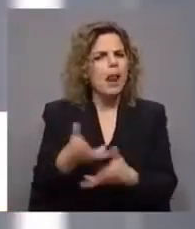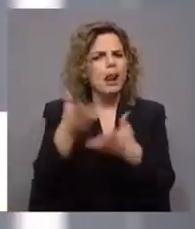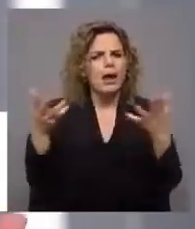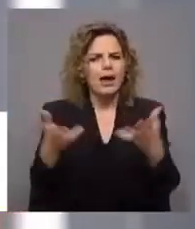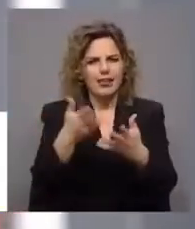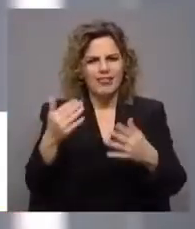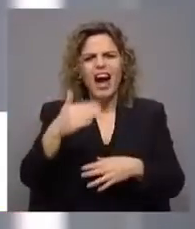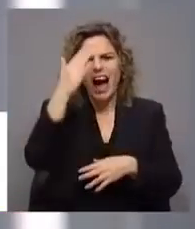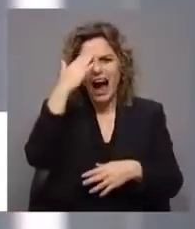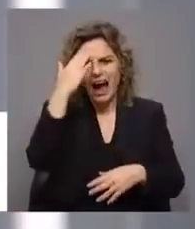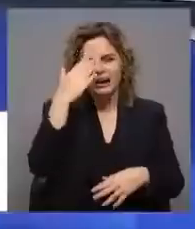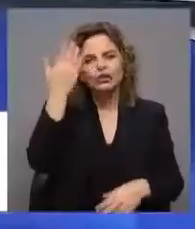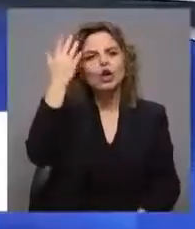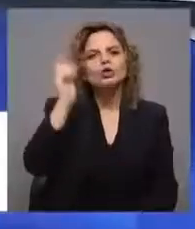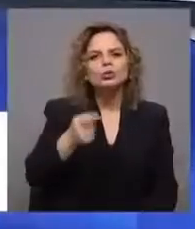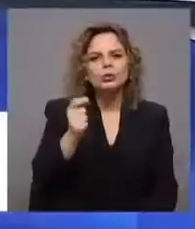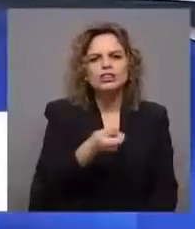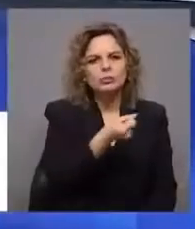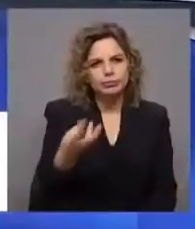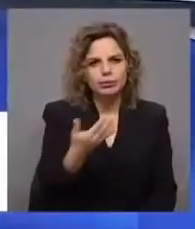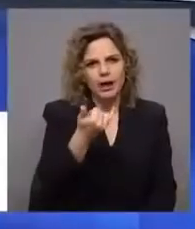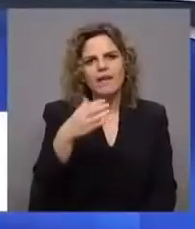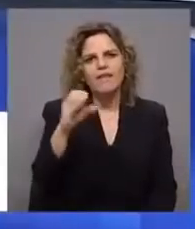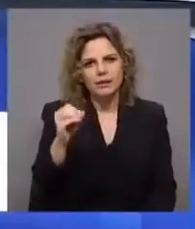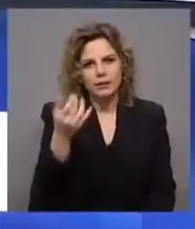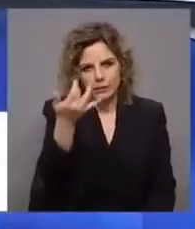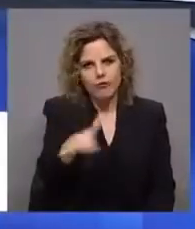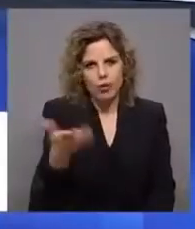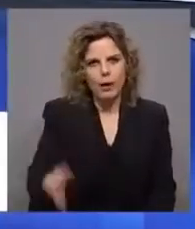que estes 20 juízes estavam em conluio?